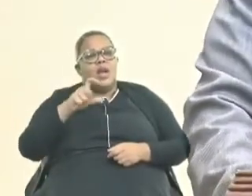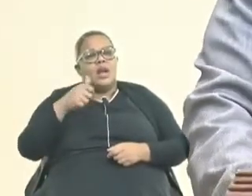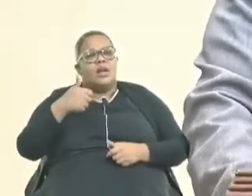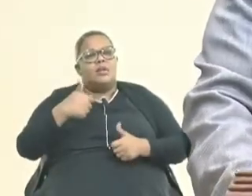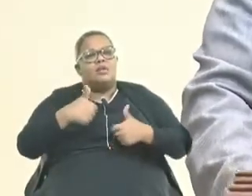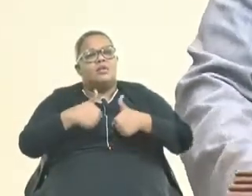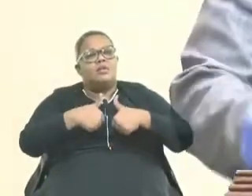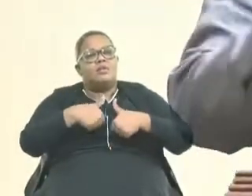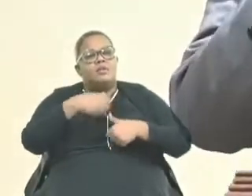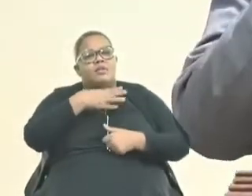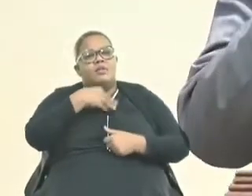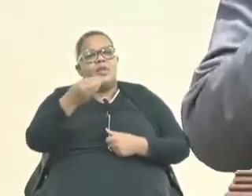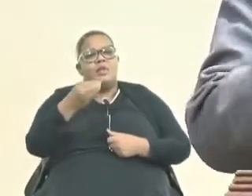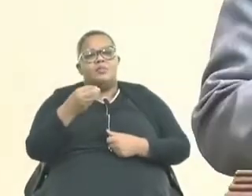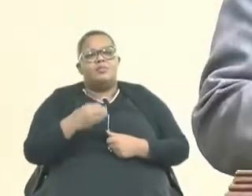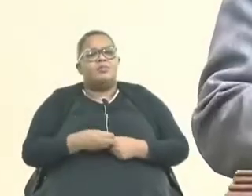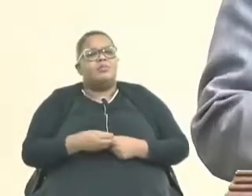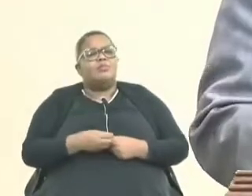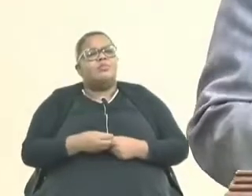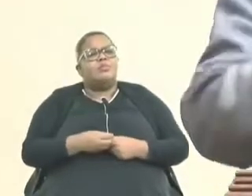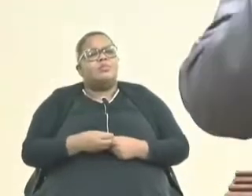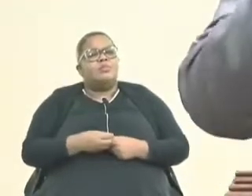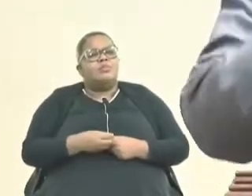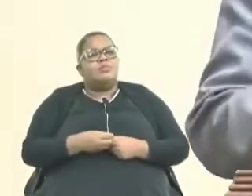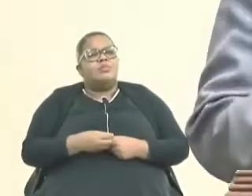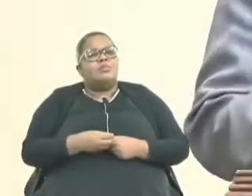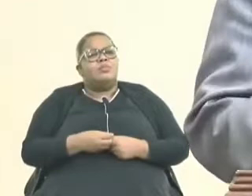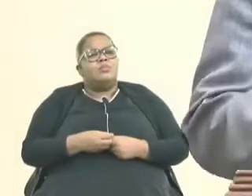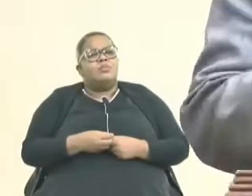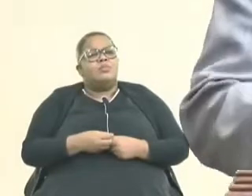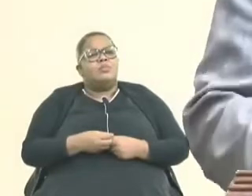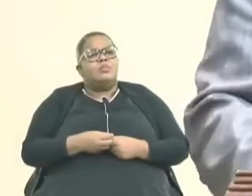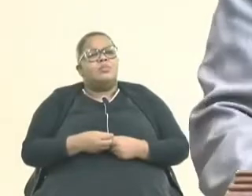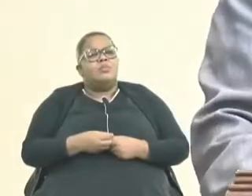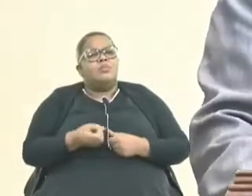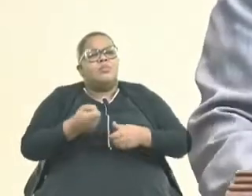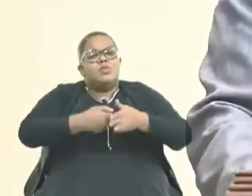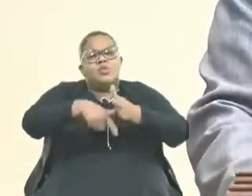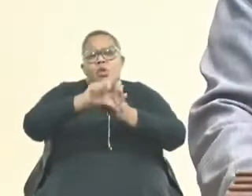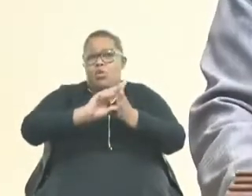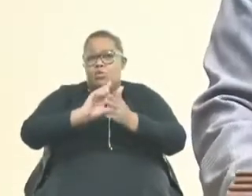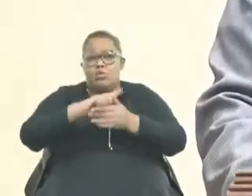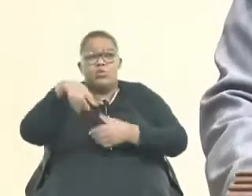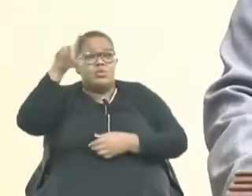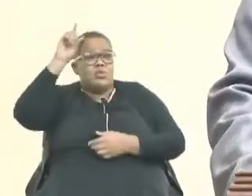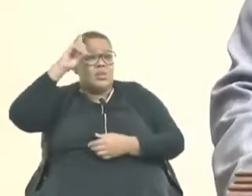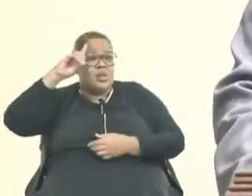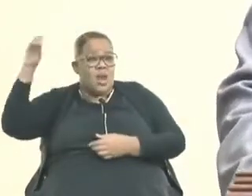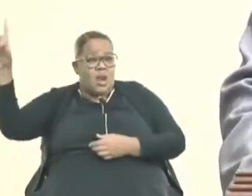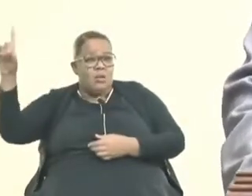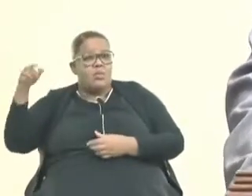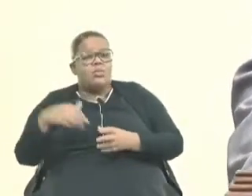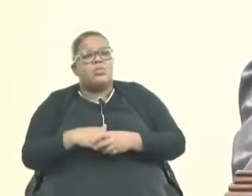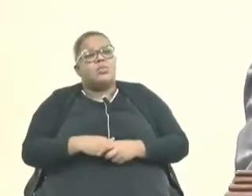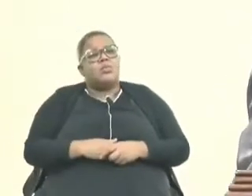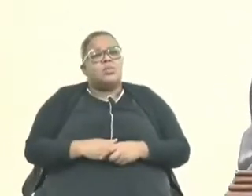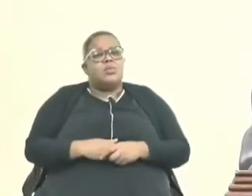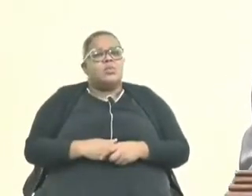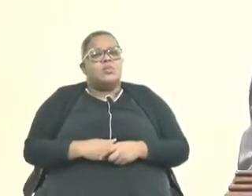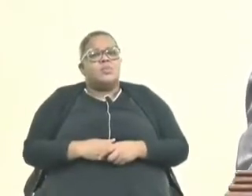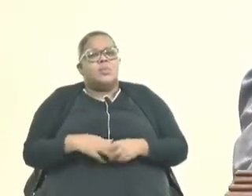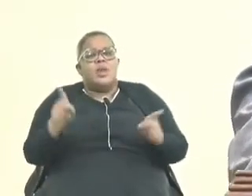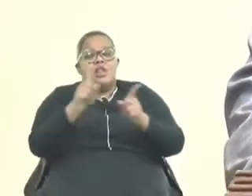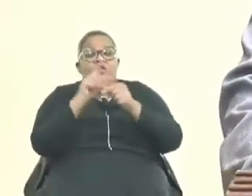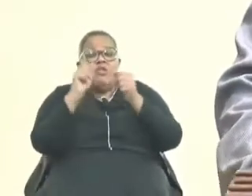de Imperial eles não conheciam e nem vazio o que o senhor queria o primeiro livro de Samuel